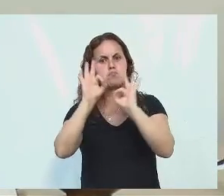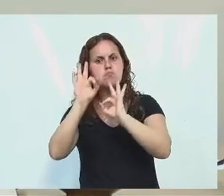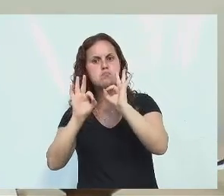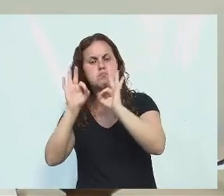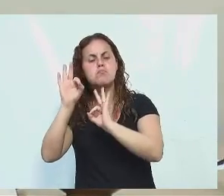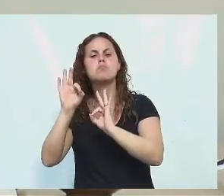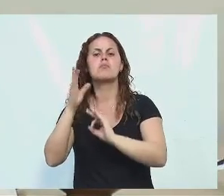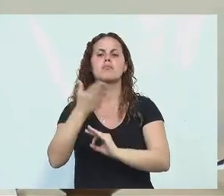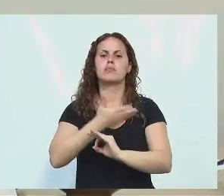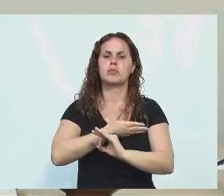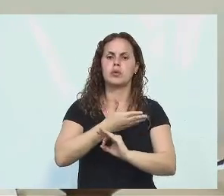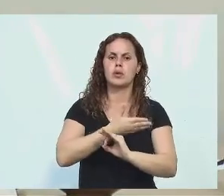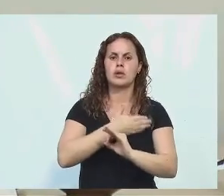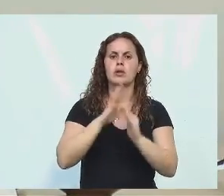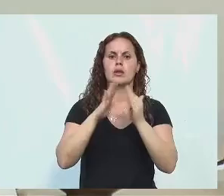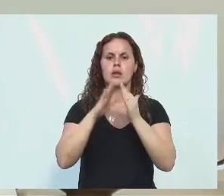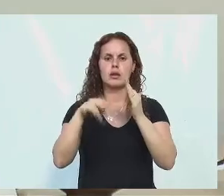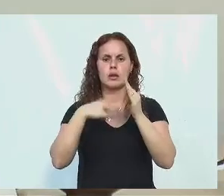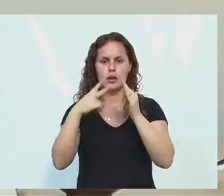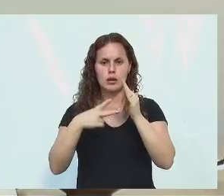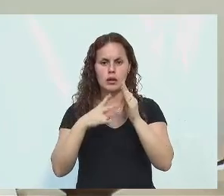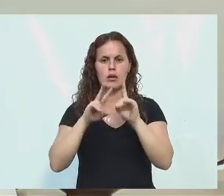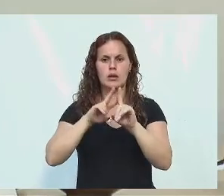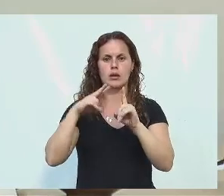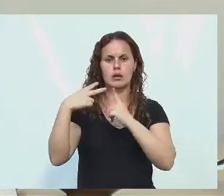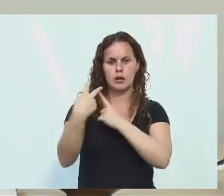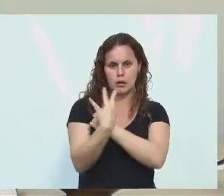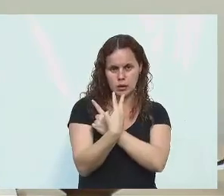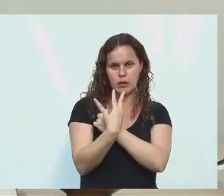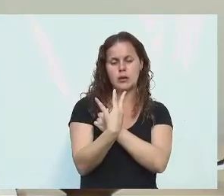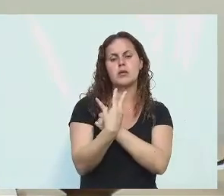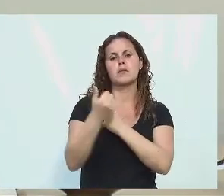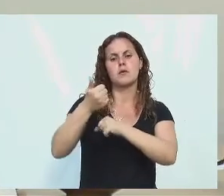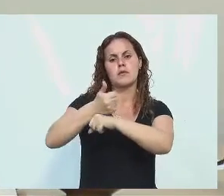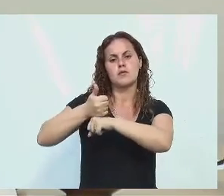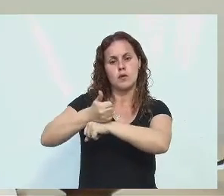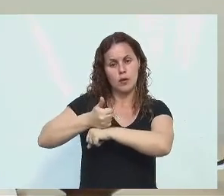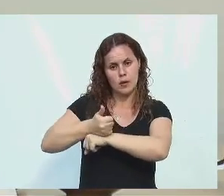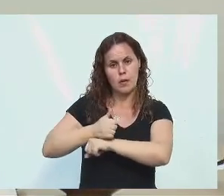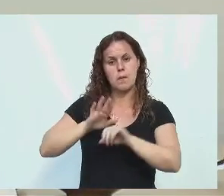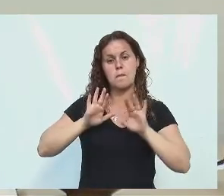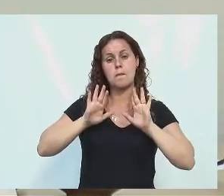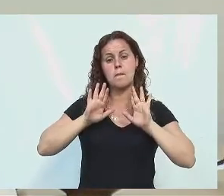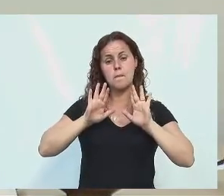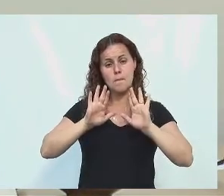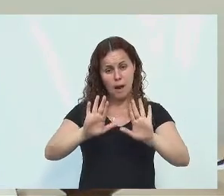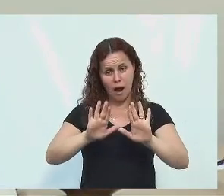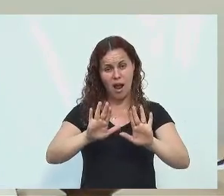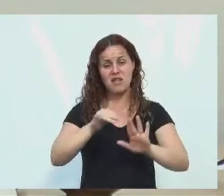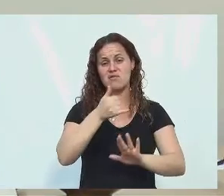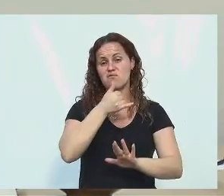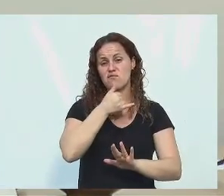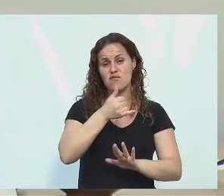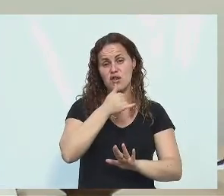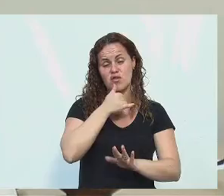da casa, quando a gente trata aqui do ponto de vista técnico, mas que deixou, infelizmente,